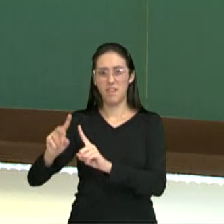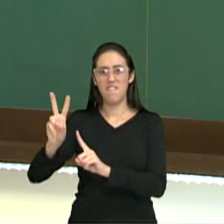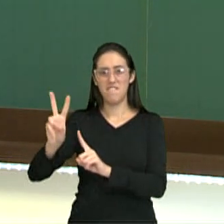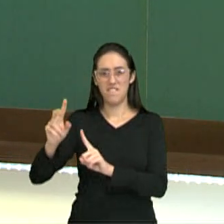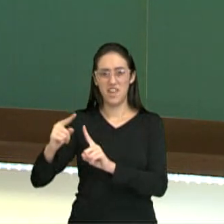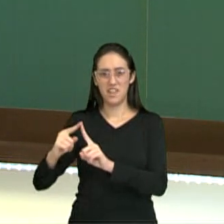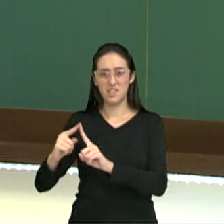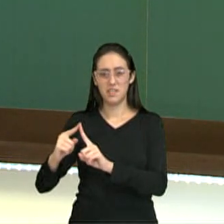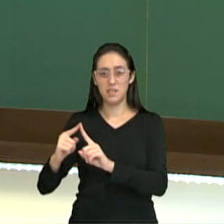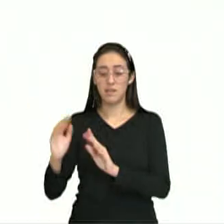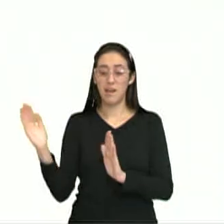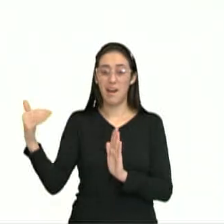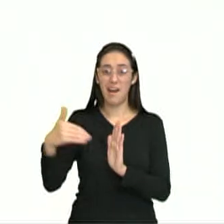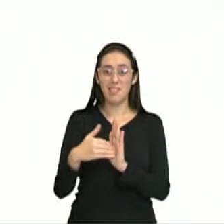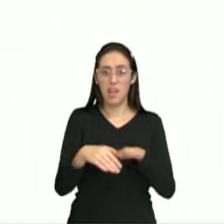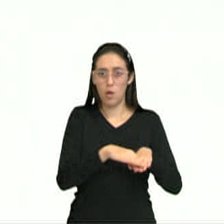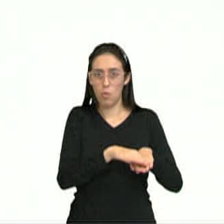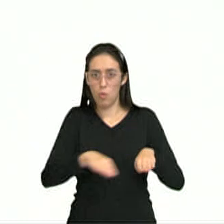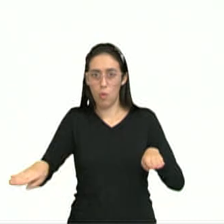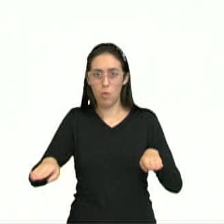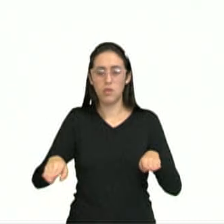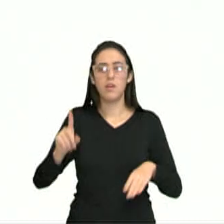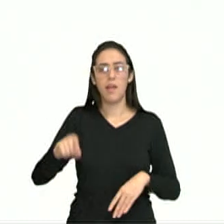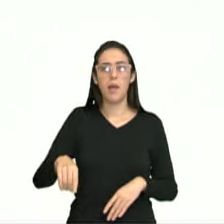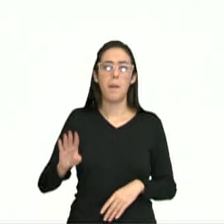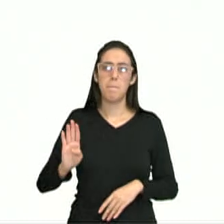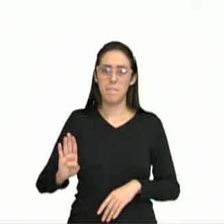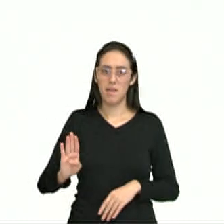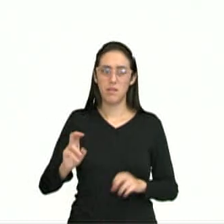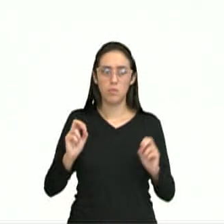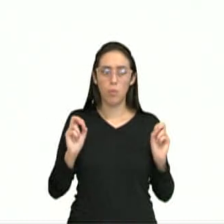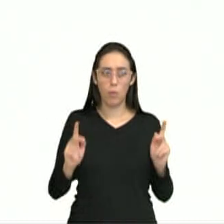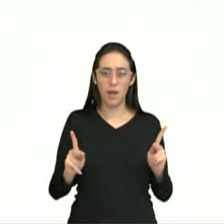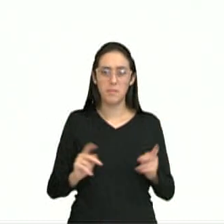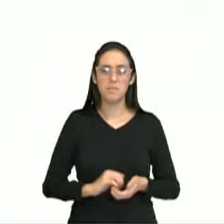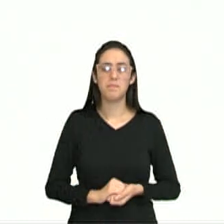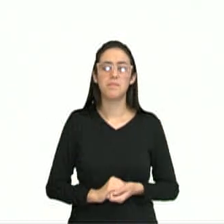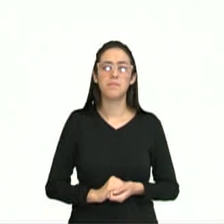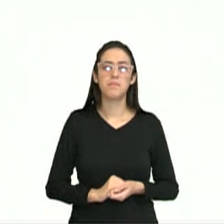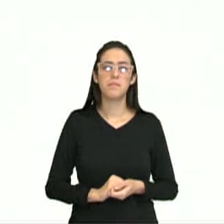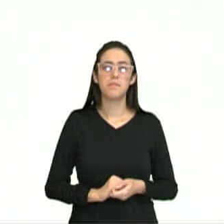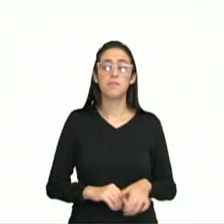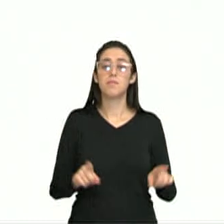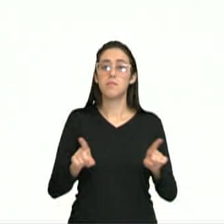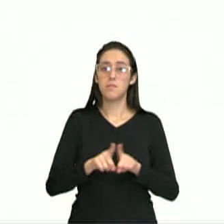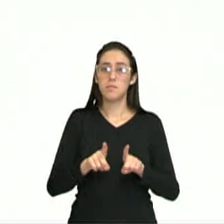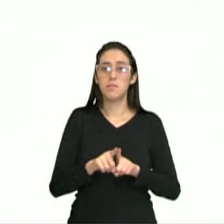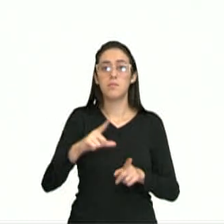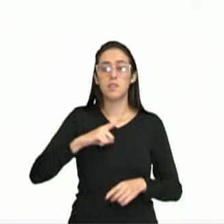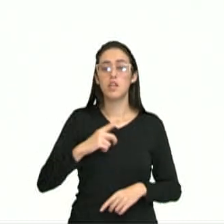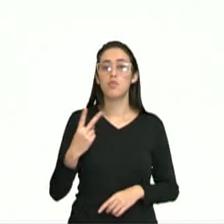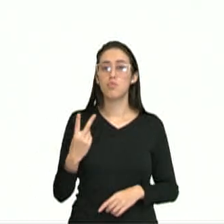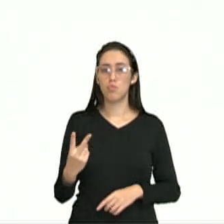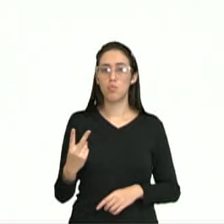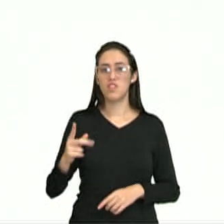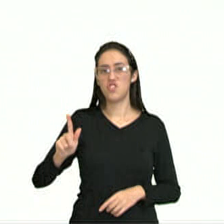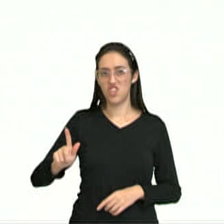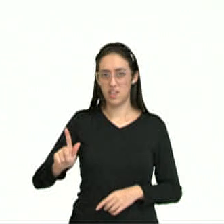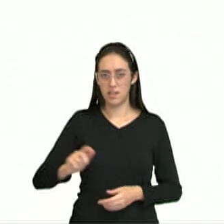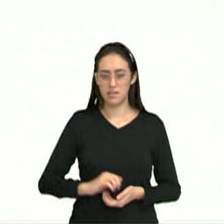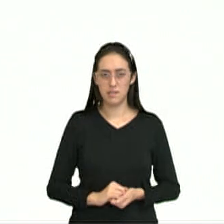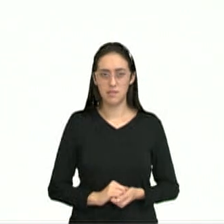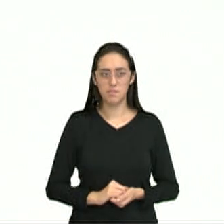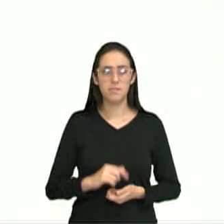plano cortando o cone, eu chamo de D. Tranquilo? Aqui nós vamos ter duas geratrizes. Aqui